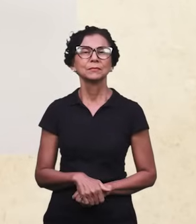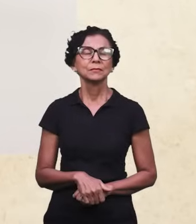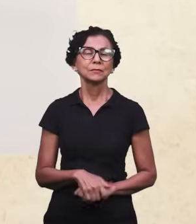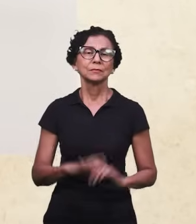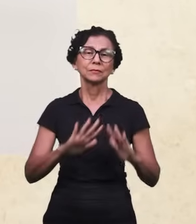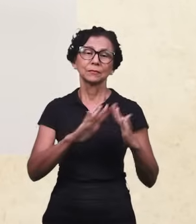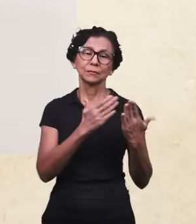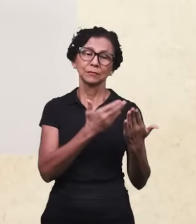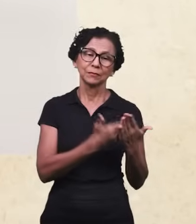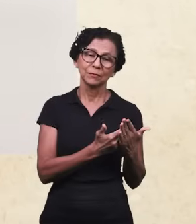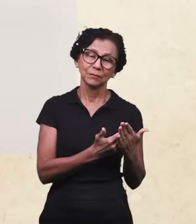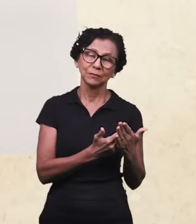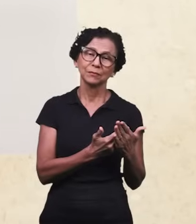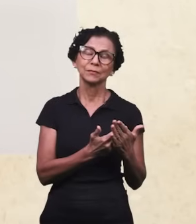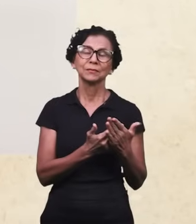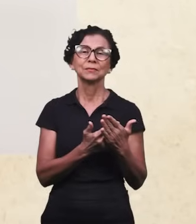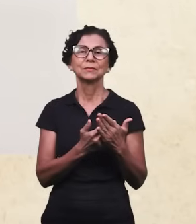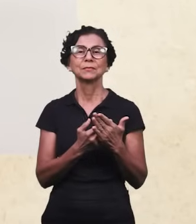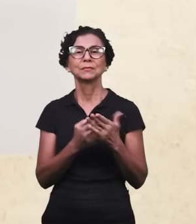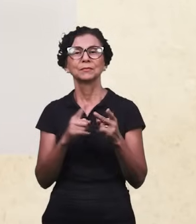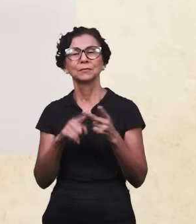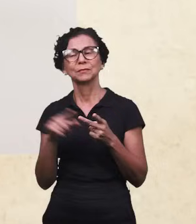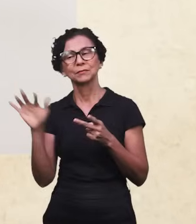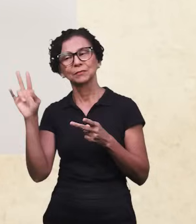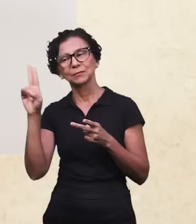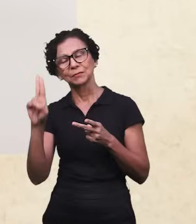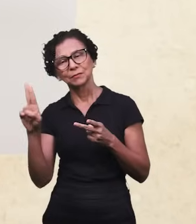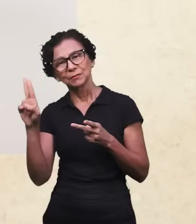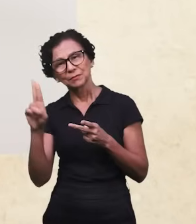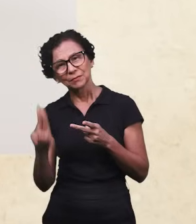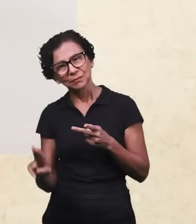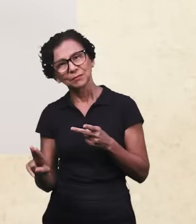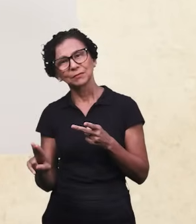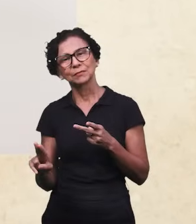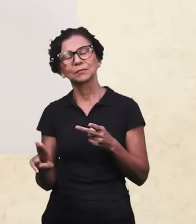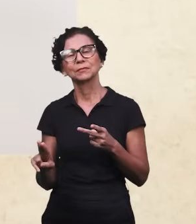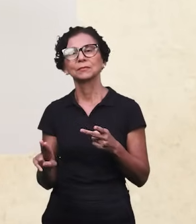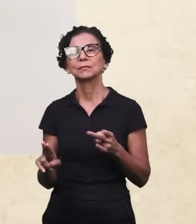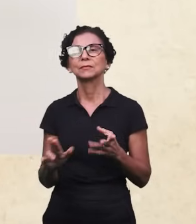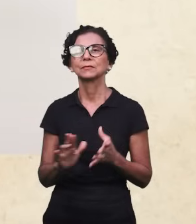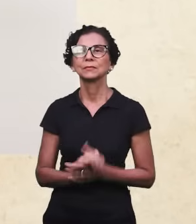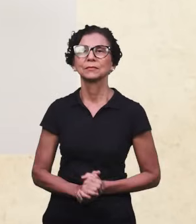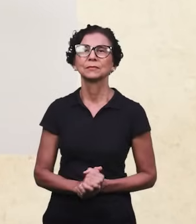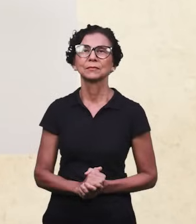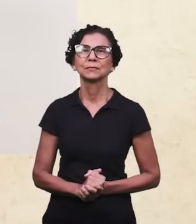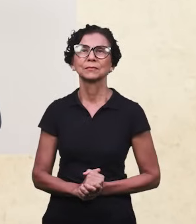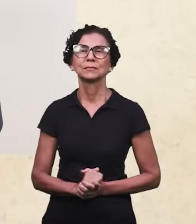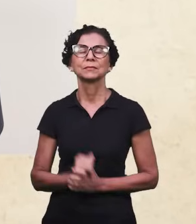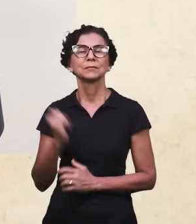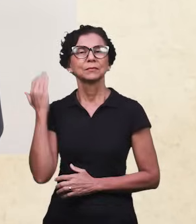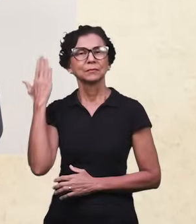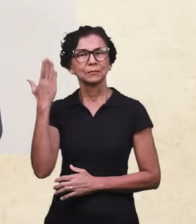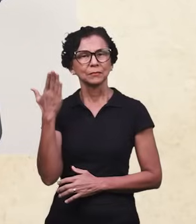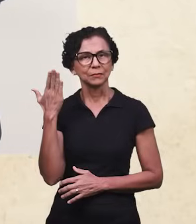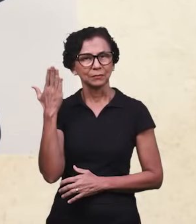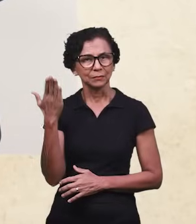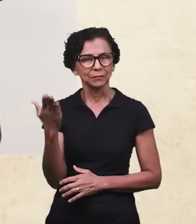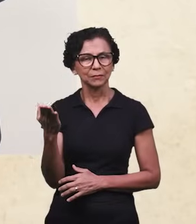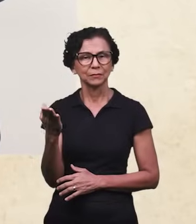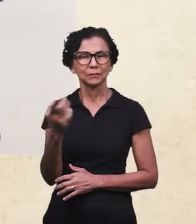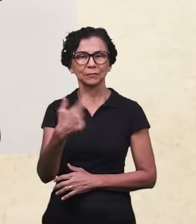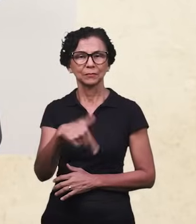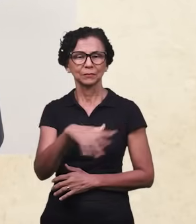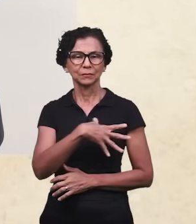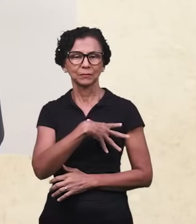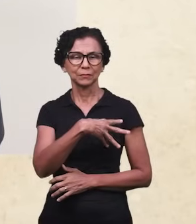ano letivo nas escolas, nas universidades, nós temos uma palavra para todos os nossos